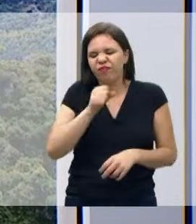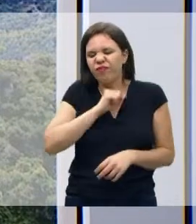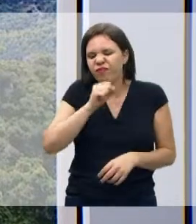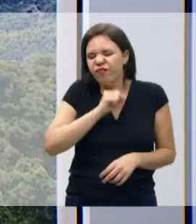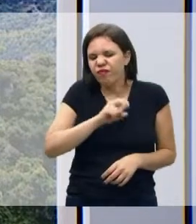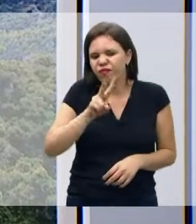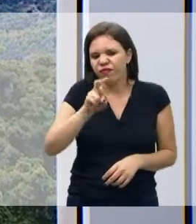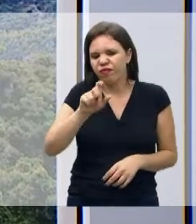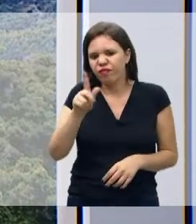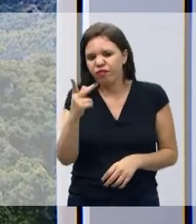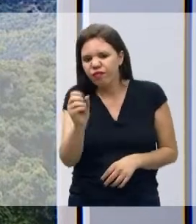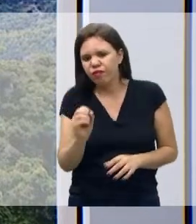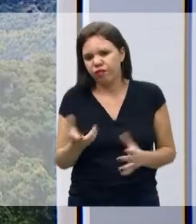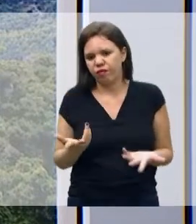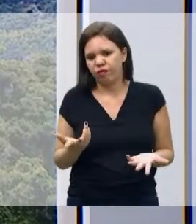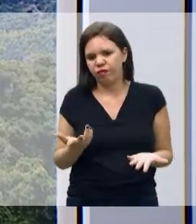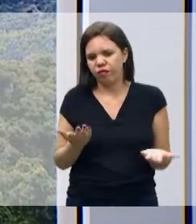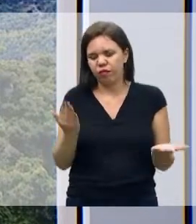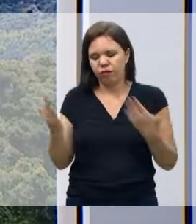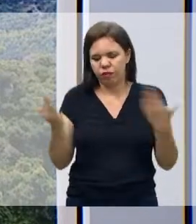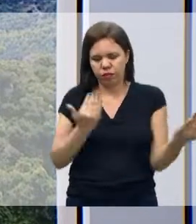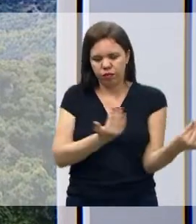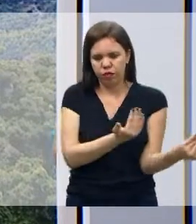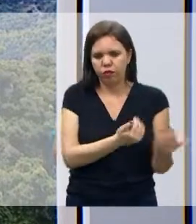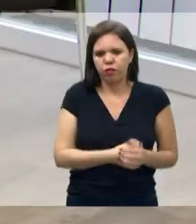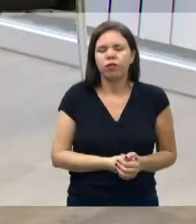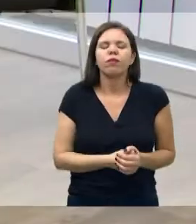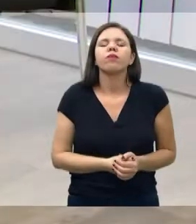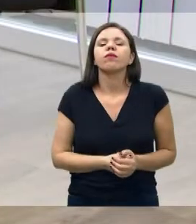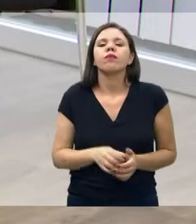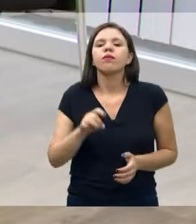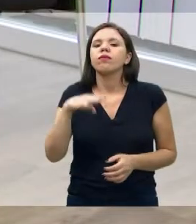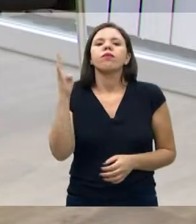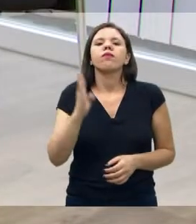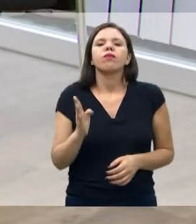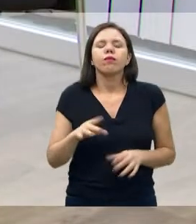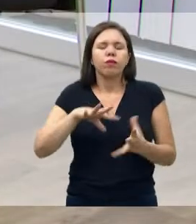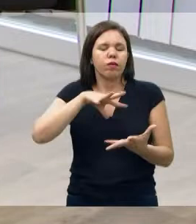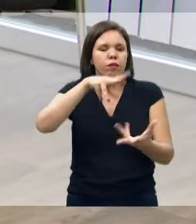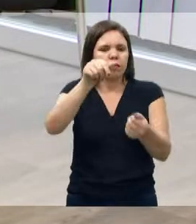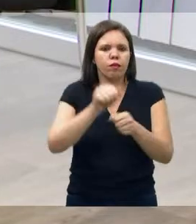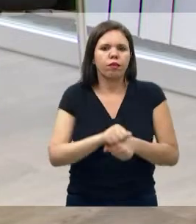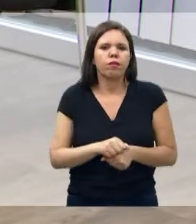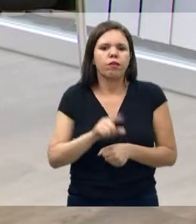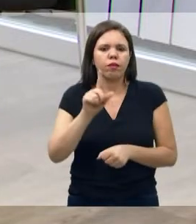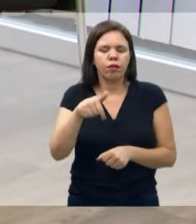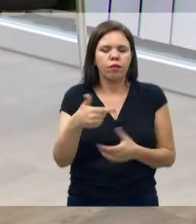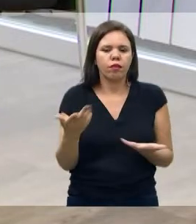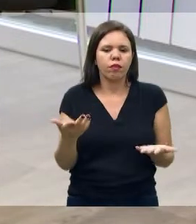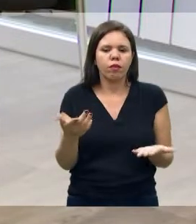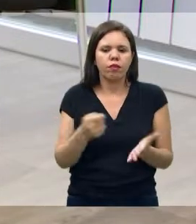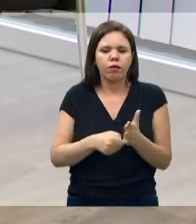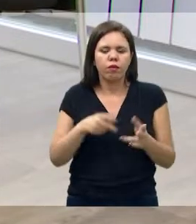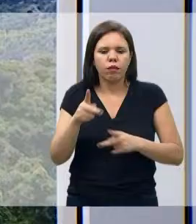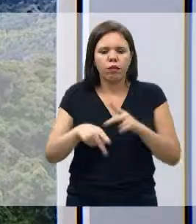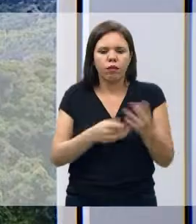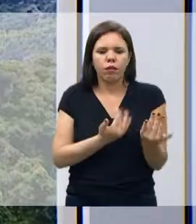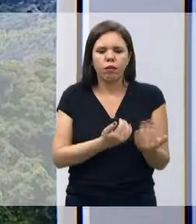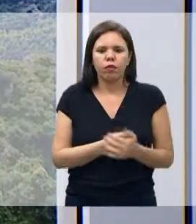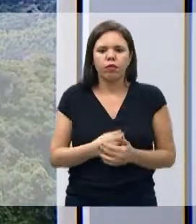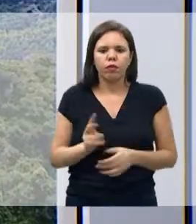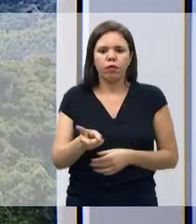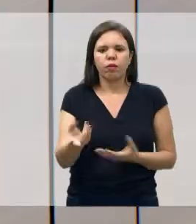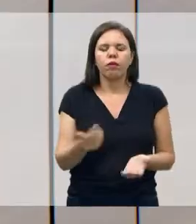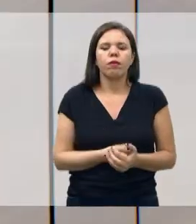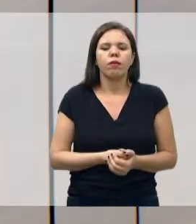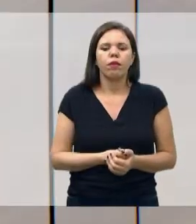dessa identificação aí com a juventude, né? Não só no Brasil, mas no mundo, esse apelo da juventude